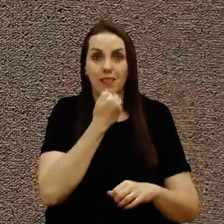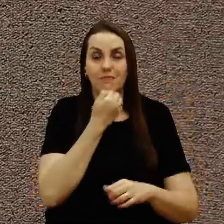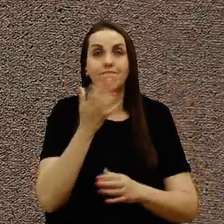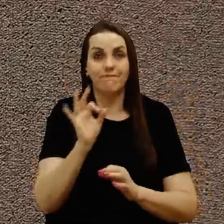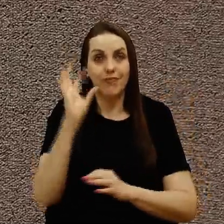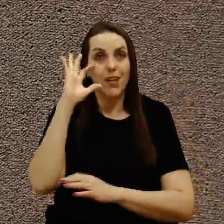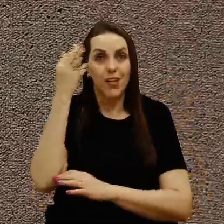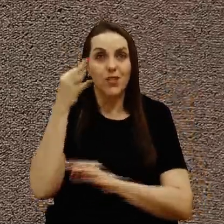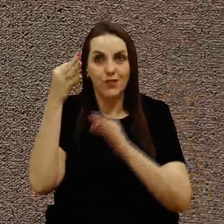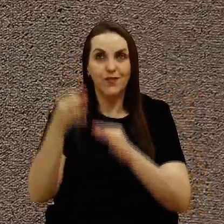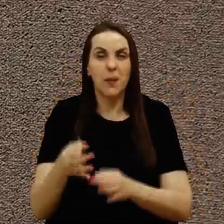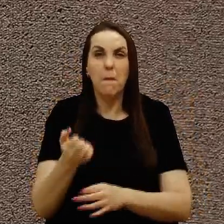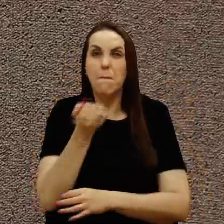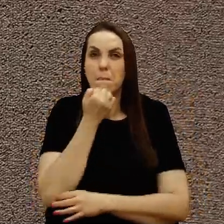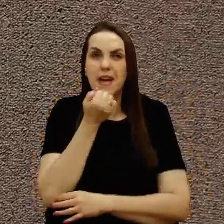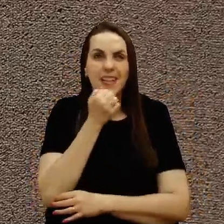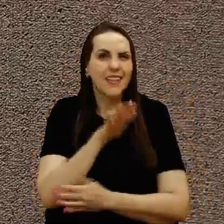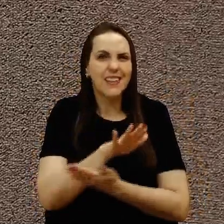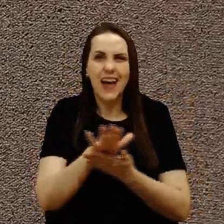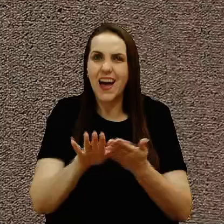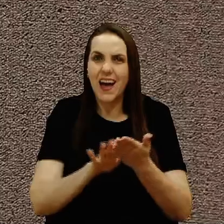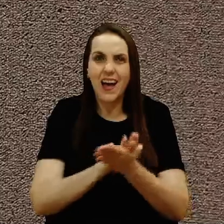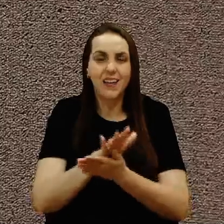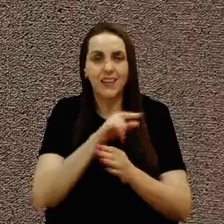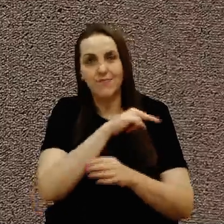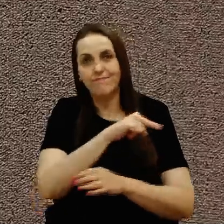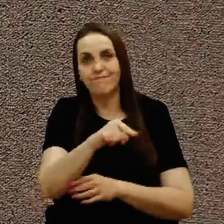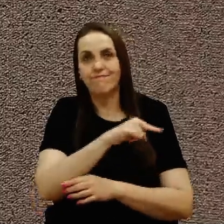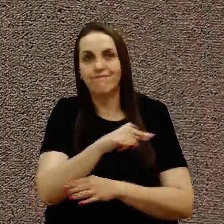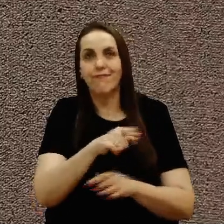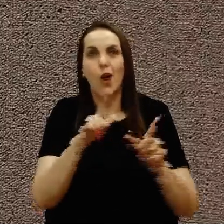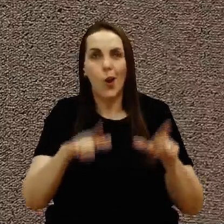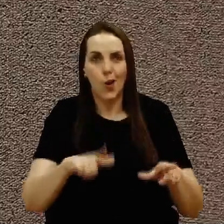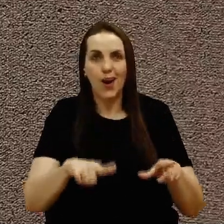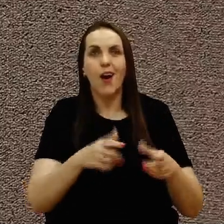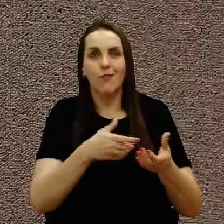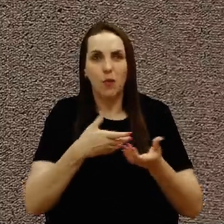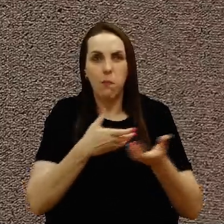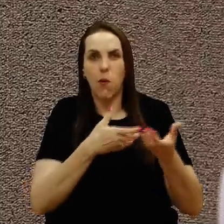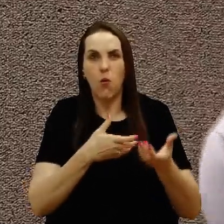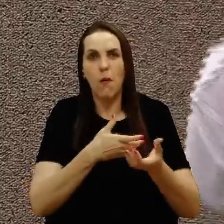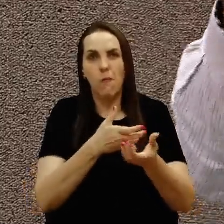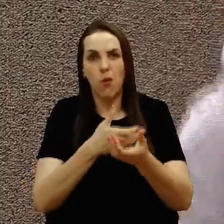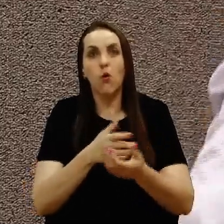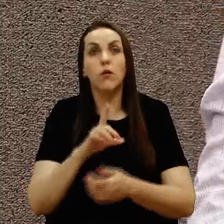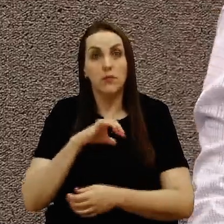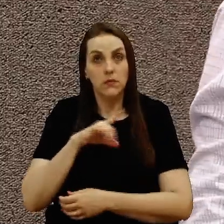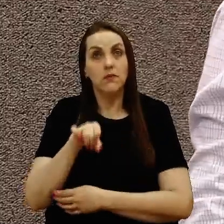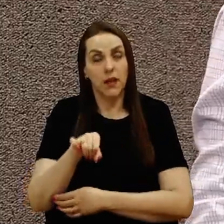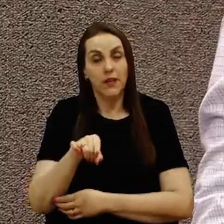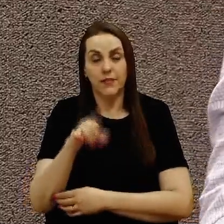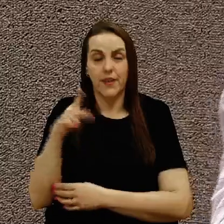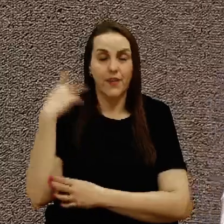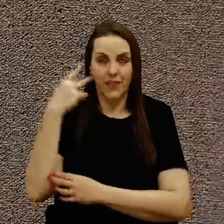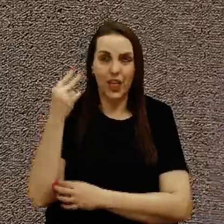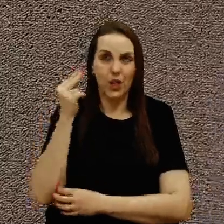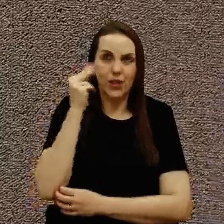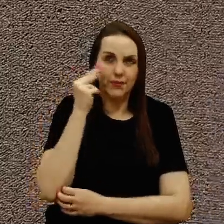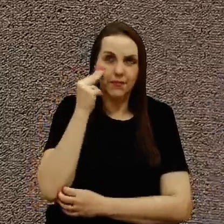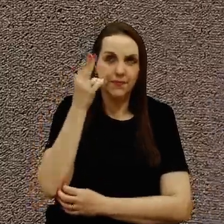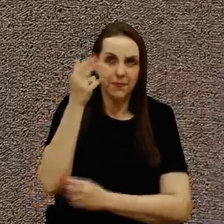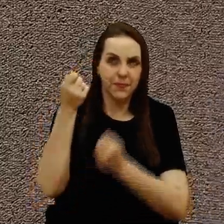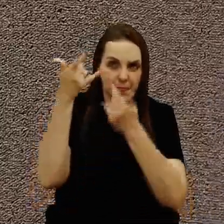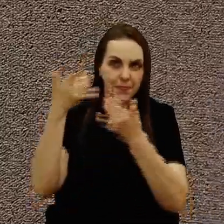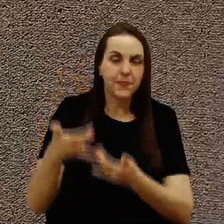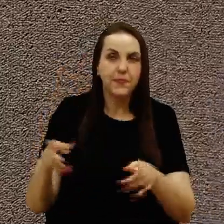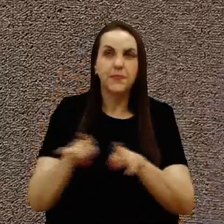de pedra na região ali onde os canhões estão instalados. E a questão também que o vereador Libardi falou, que muita gente tinha